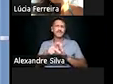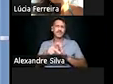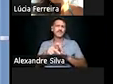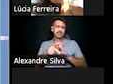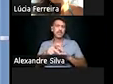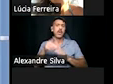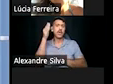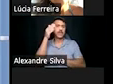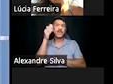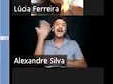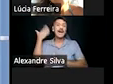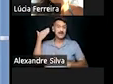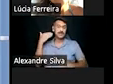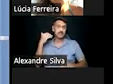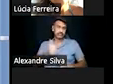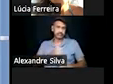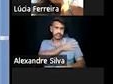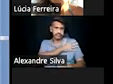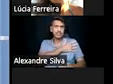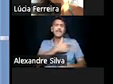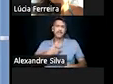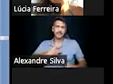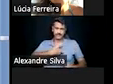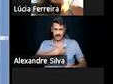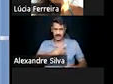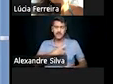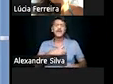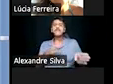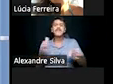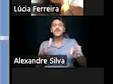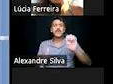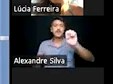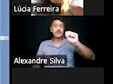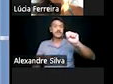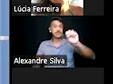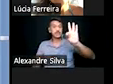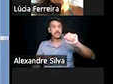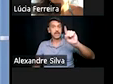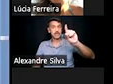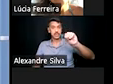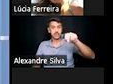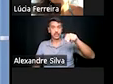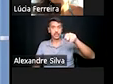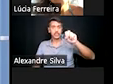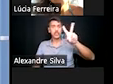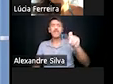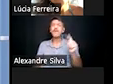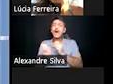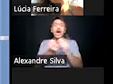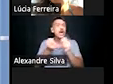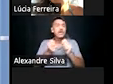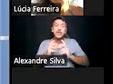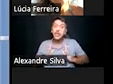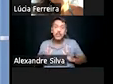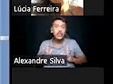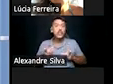na ditadura Vargas, no momento do Estado Novo, em que o Estado Novo de Vargas faz o controle de tudo. O Estado